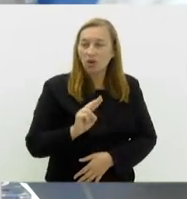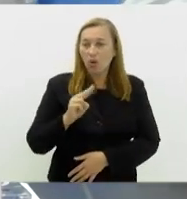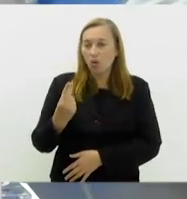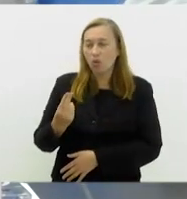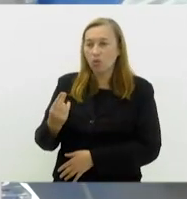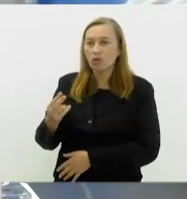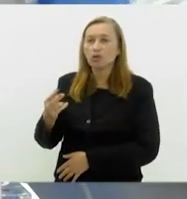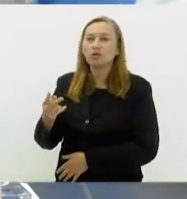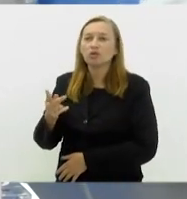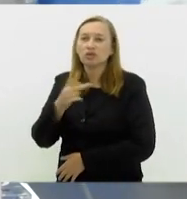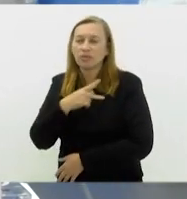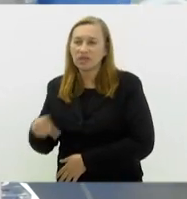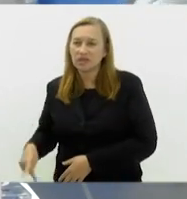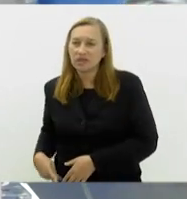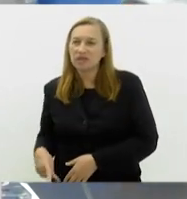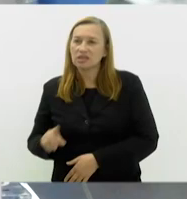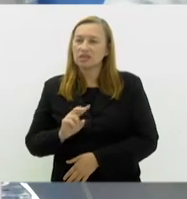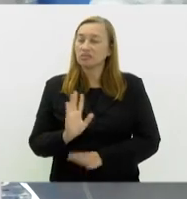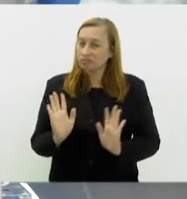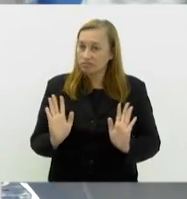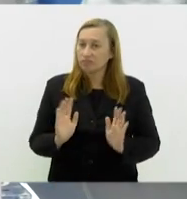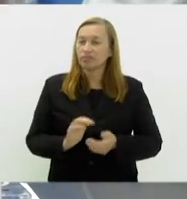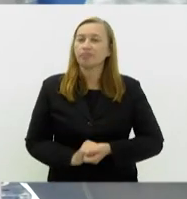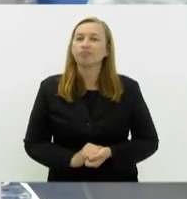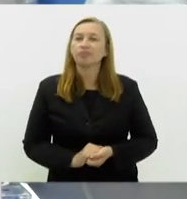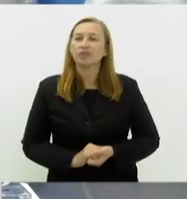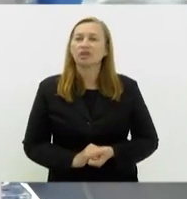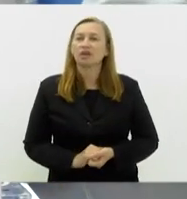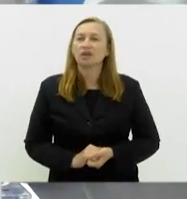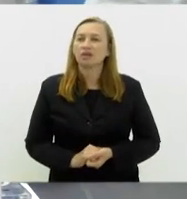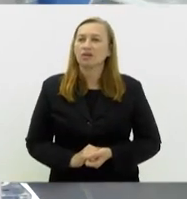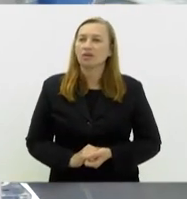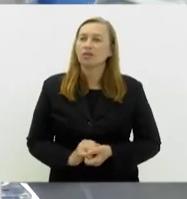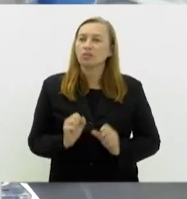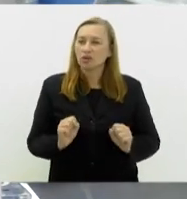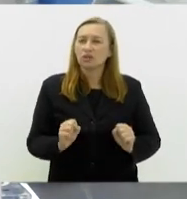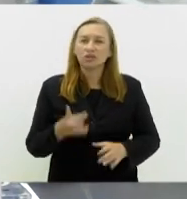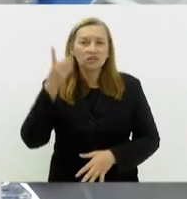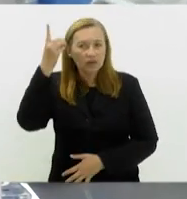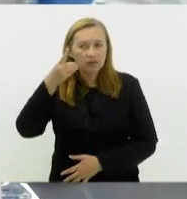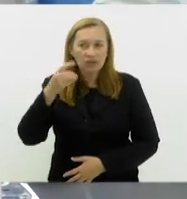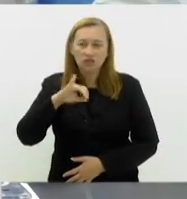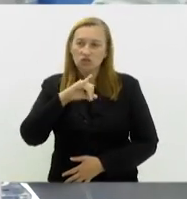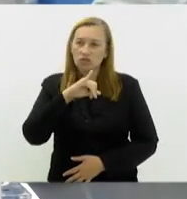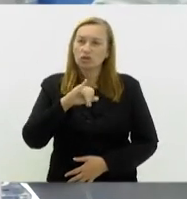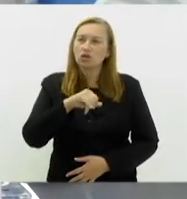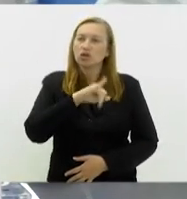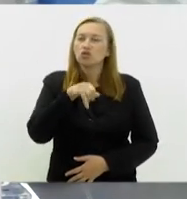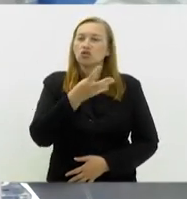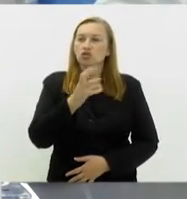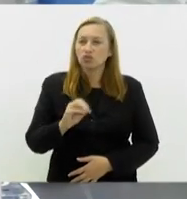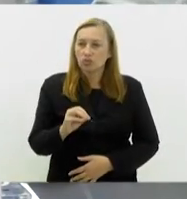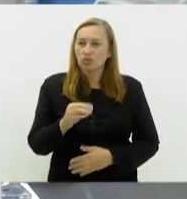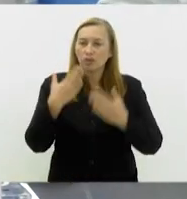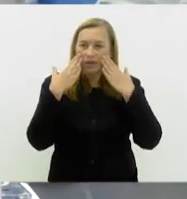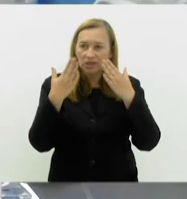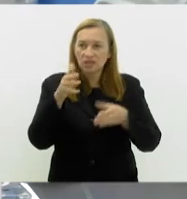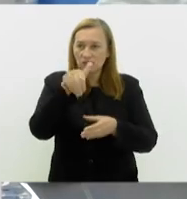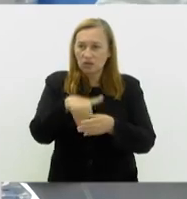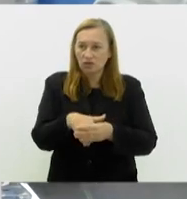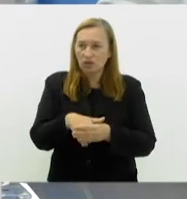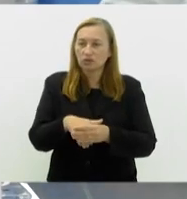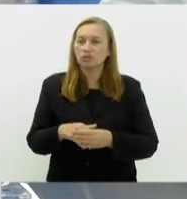incluir alguma coisa no relatório relatório isso pode Deputado Júlio pode apresentar o seu voto